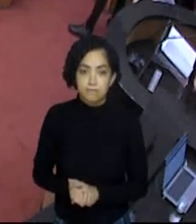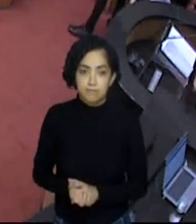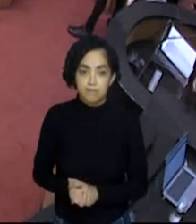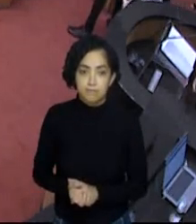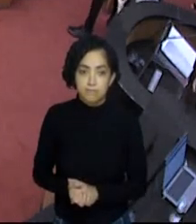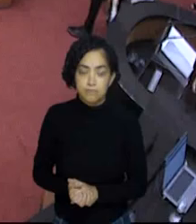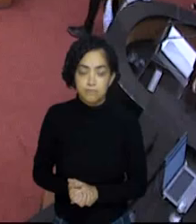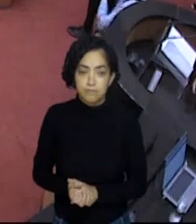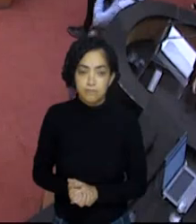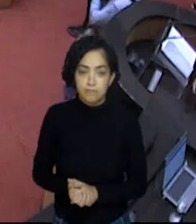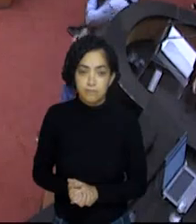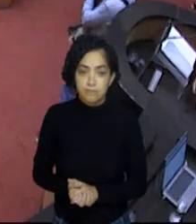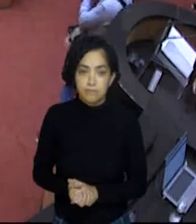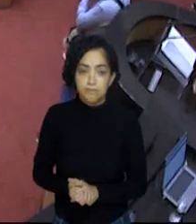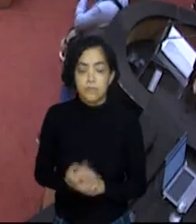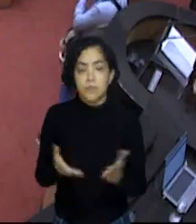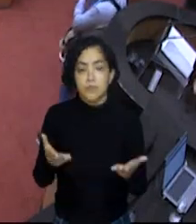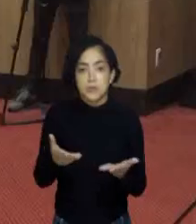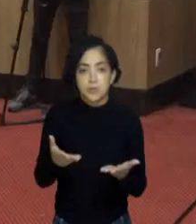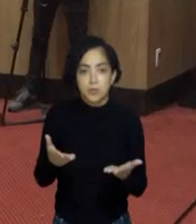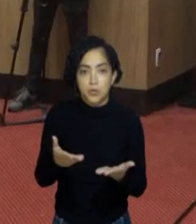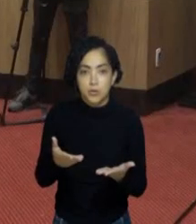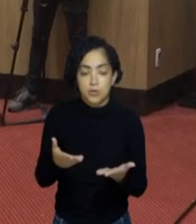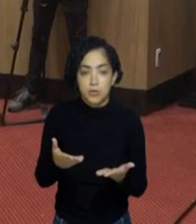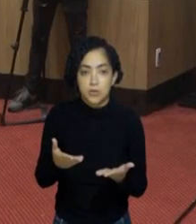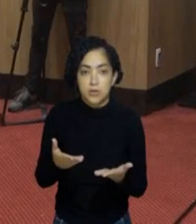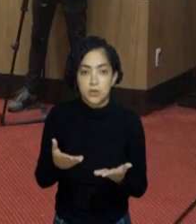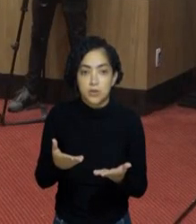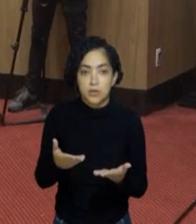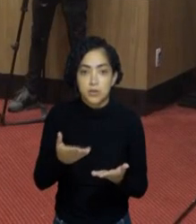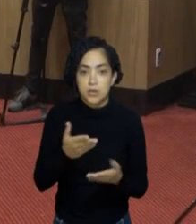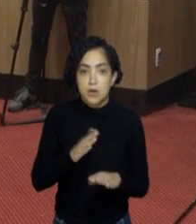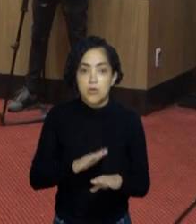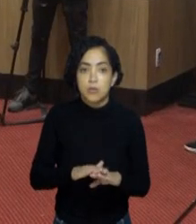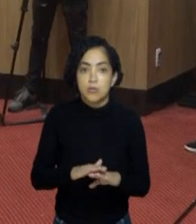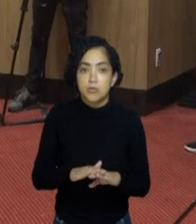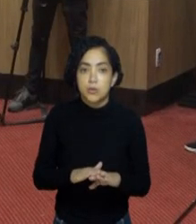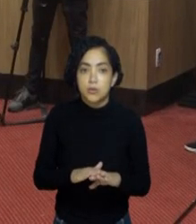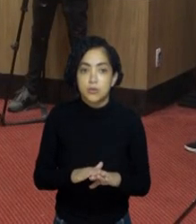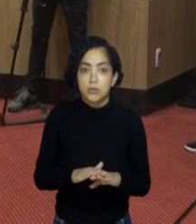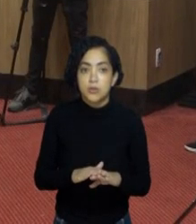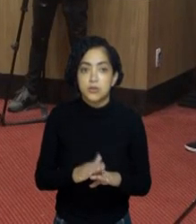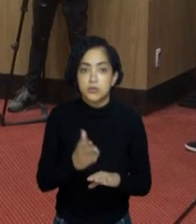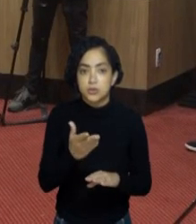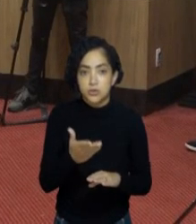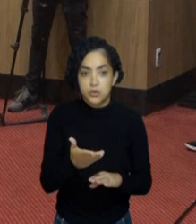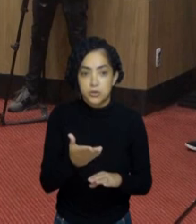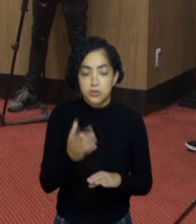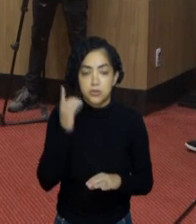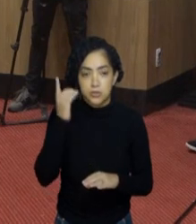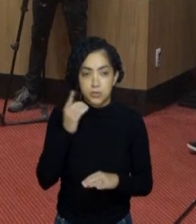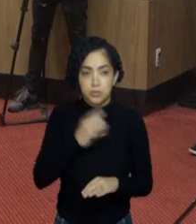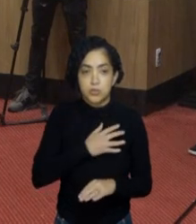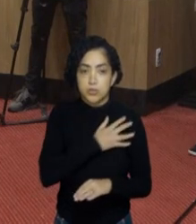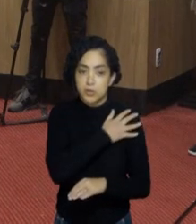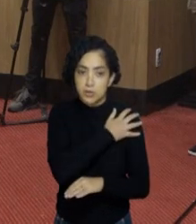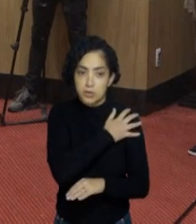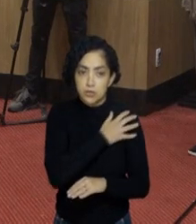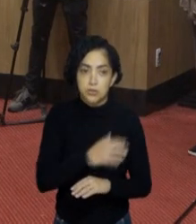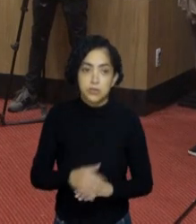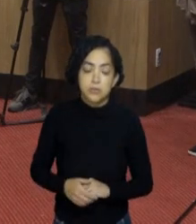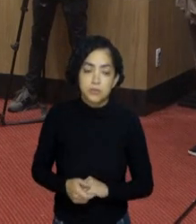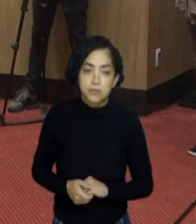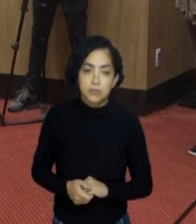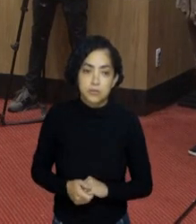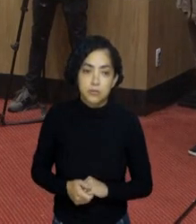Antes de passar a palavra ao proponente, deputado Napoleão